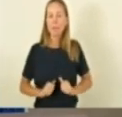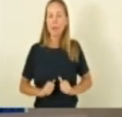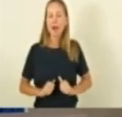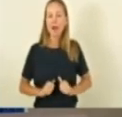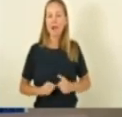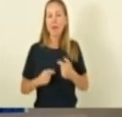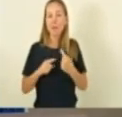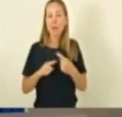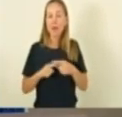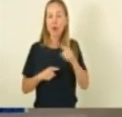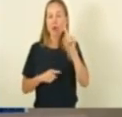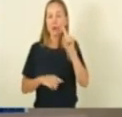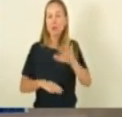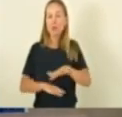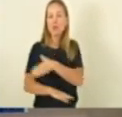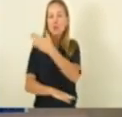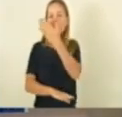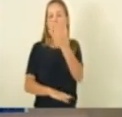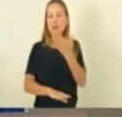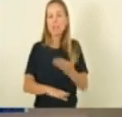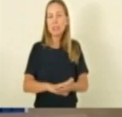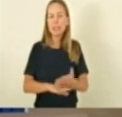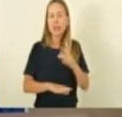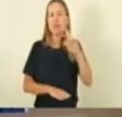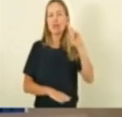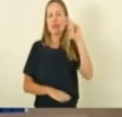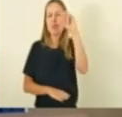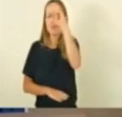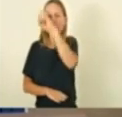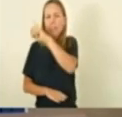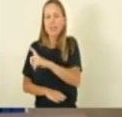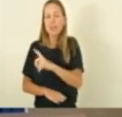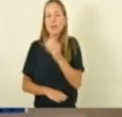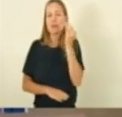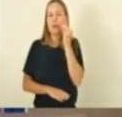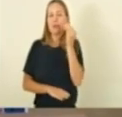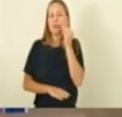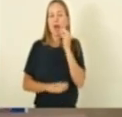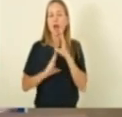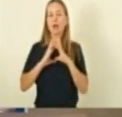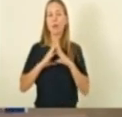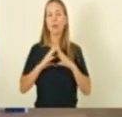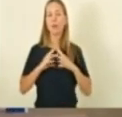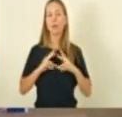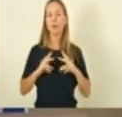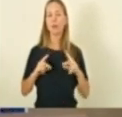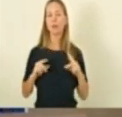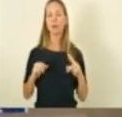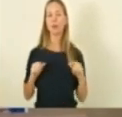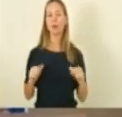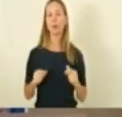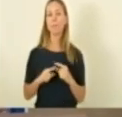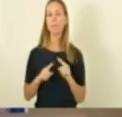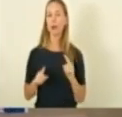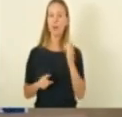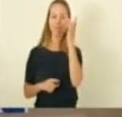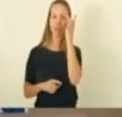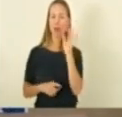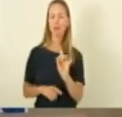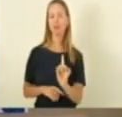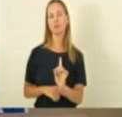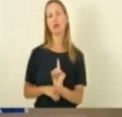né? Esse mundo que não é fácil. Mas não é fácil, mas é